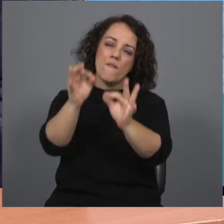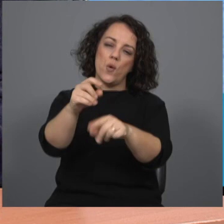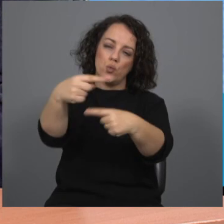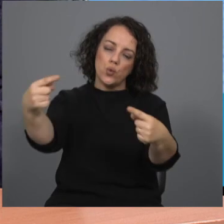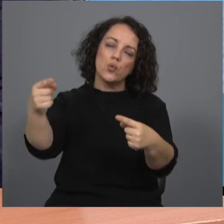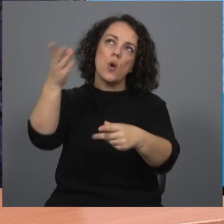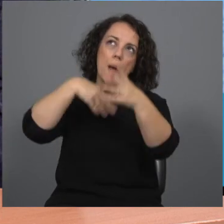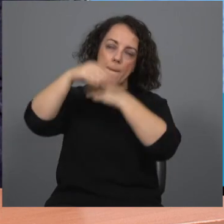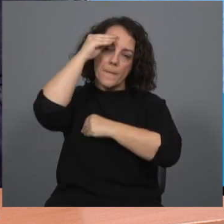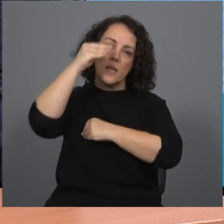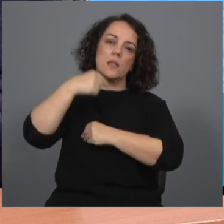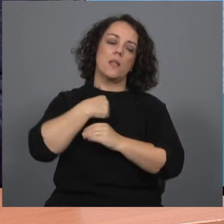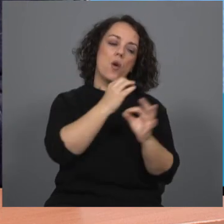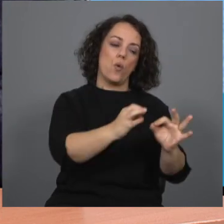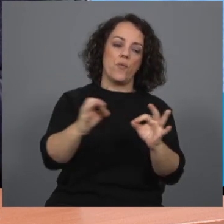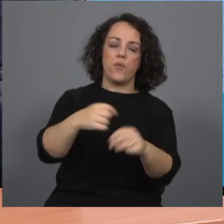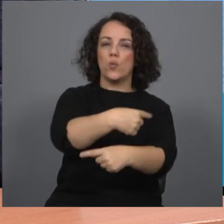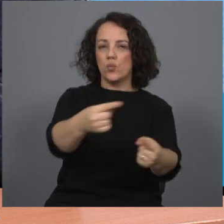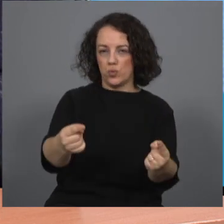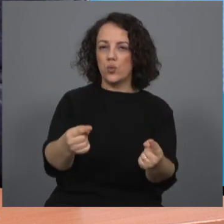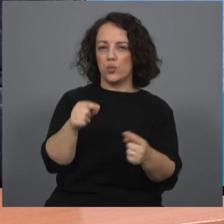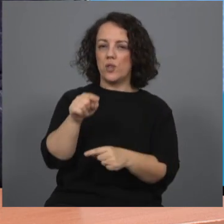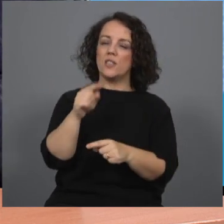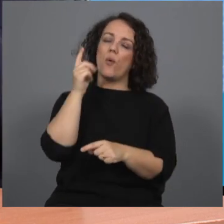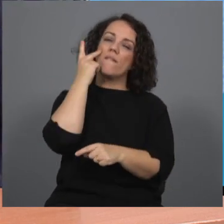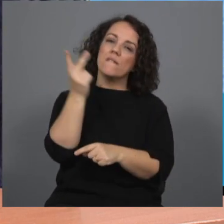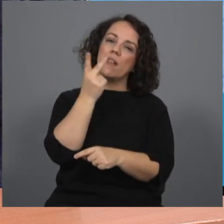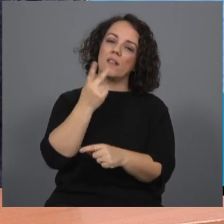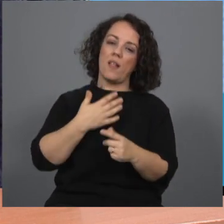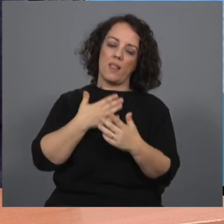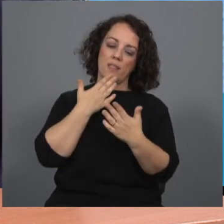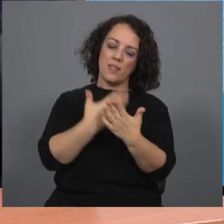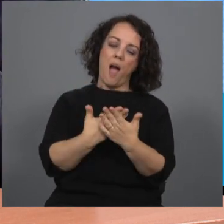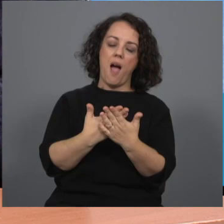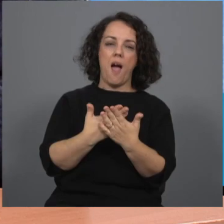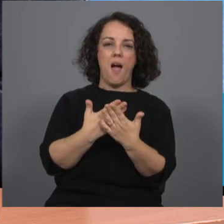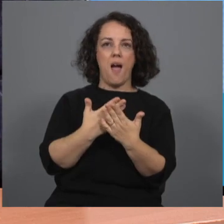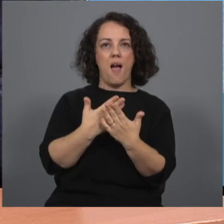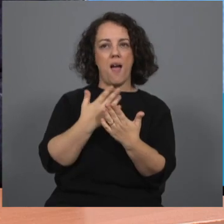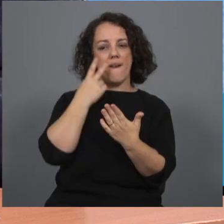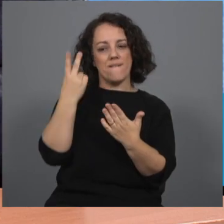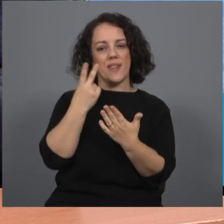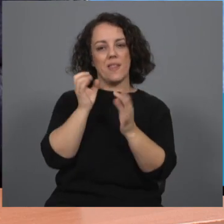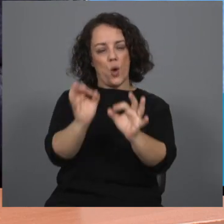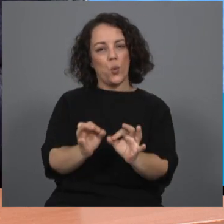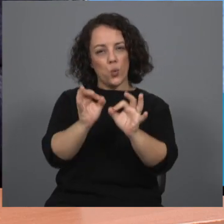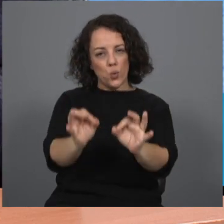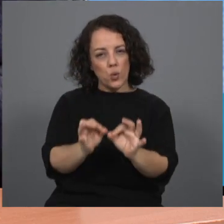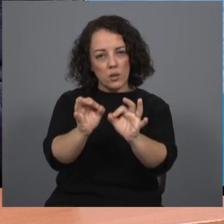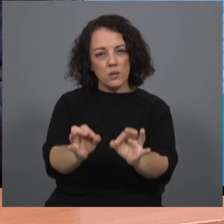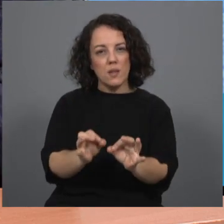claramente a vida entregue, a vida dada, a vida que faz viver, a vida que cuida,